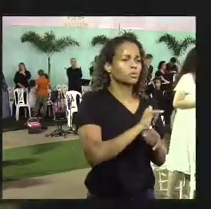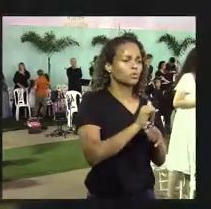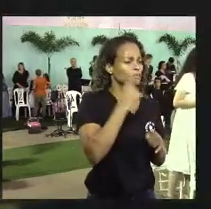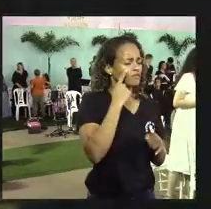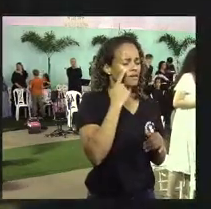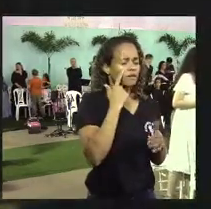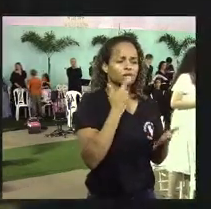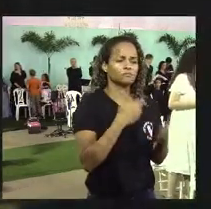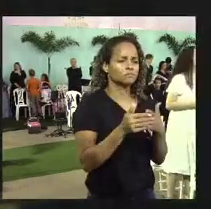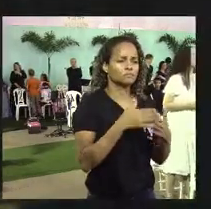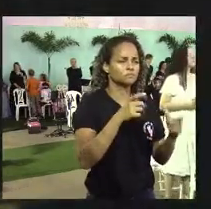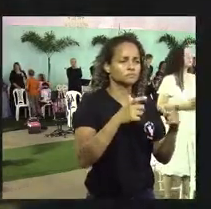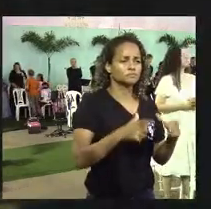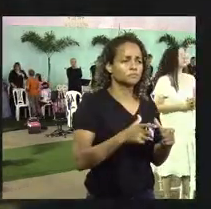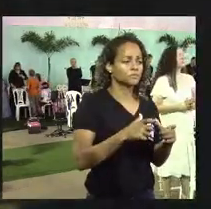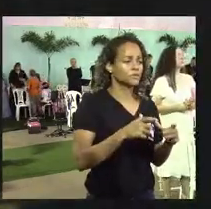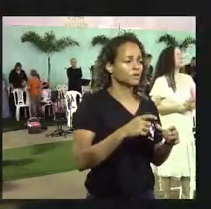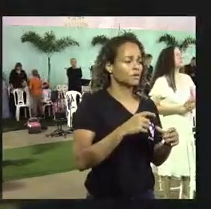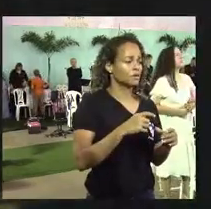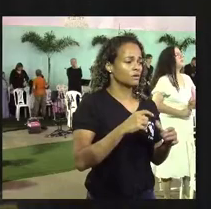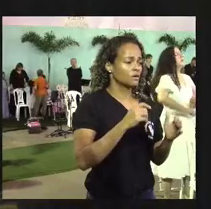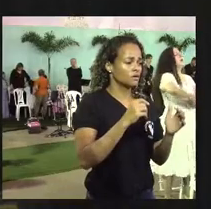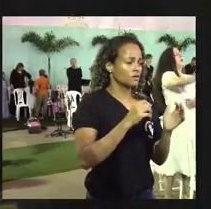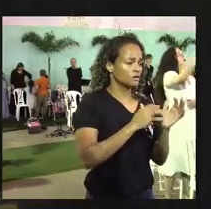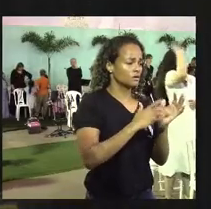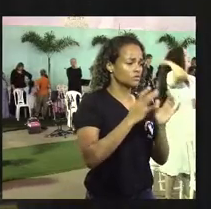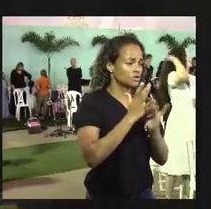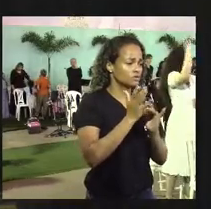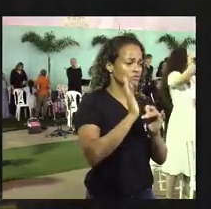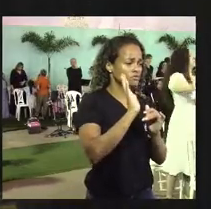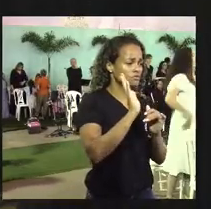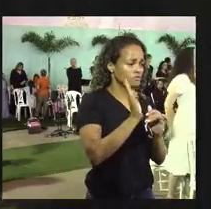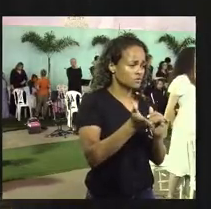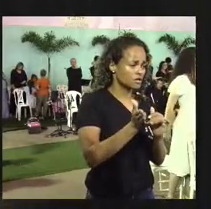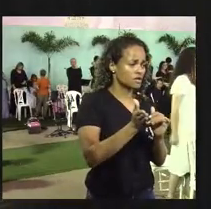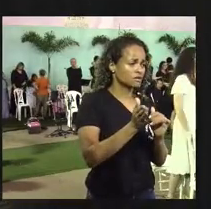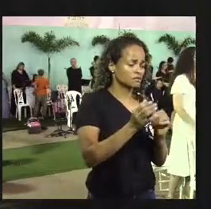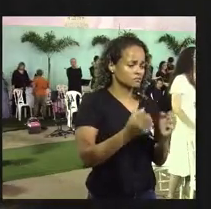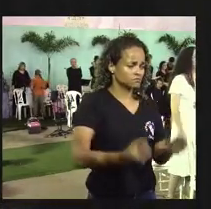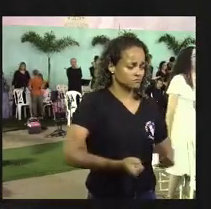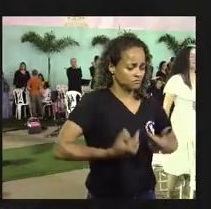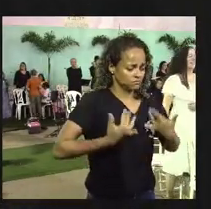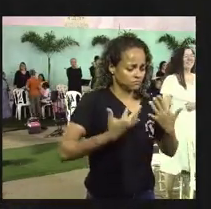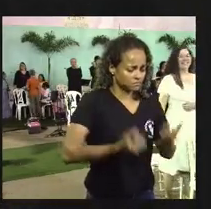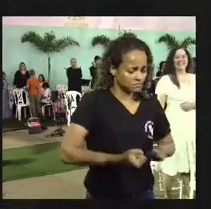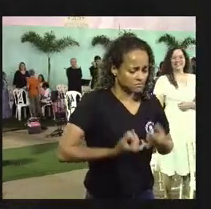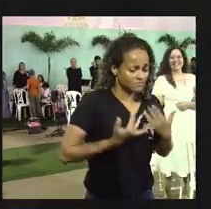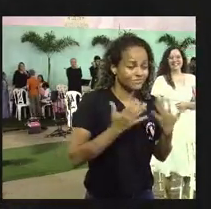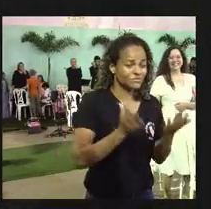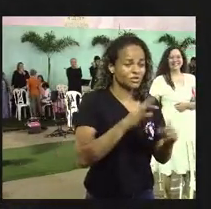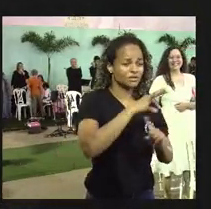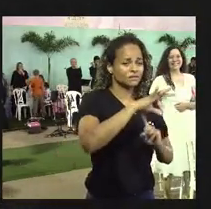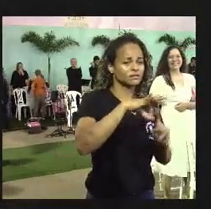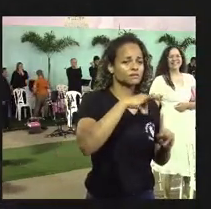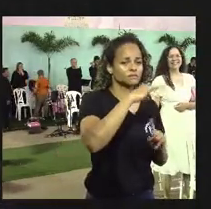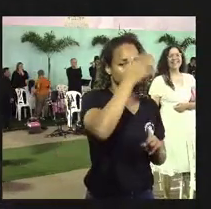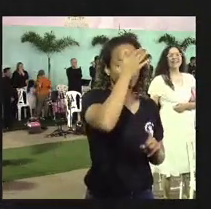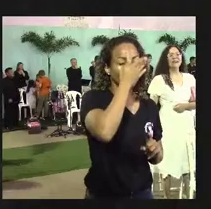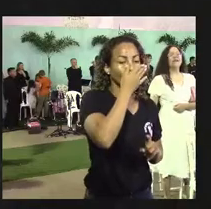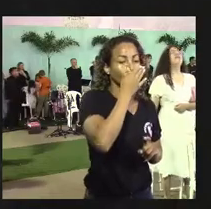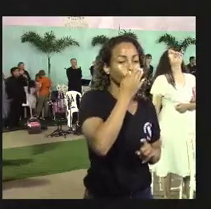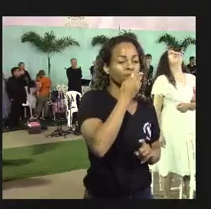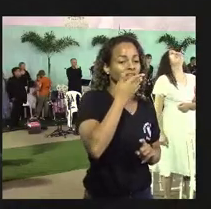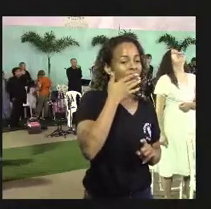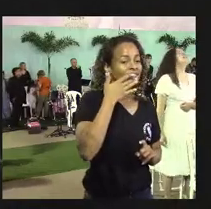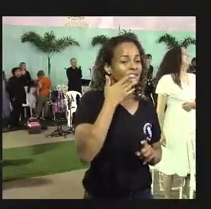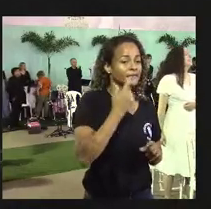você está Oi Jesus já tá enchendo ela do poder do Espírito Santo ali oh glória traga as almas já tá vindo mais